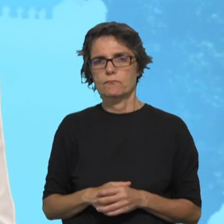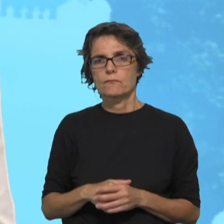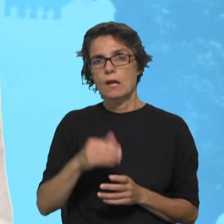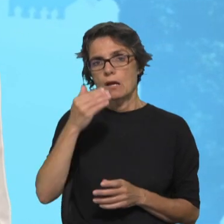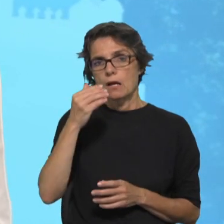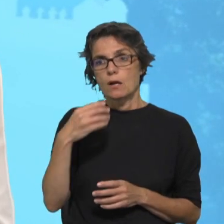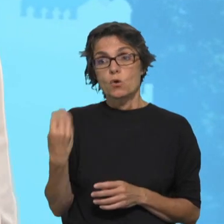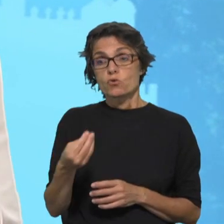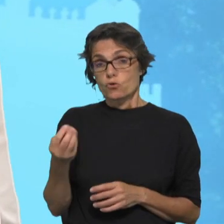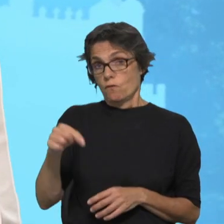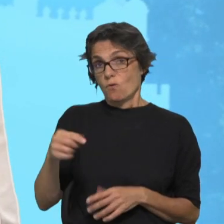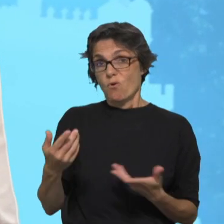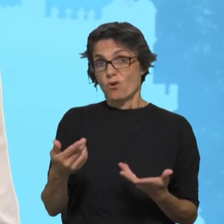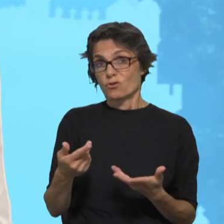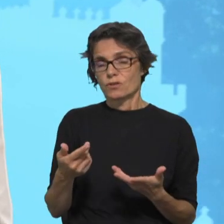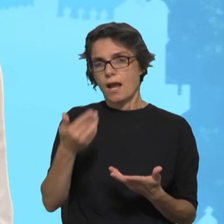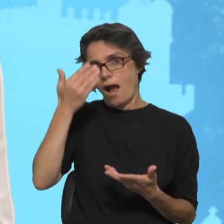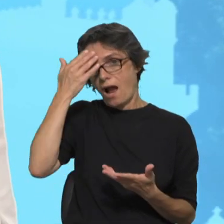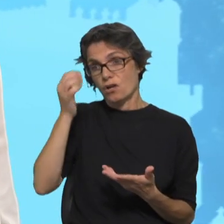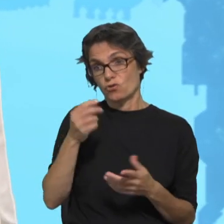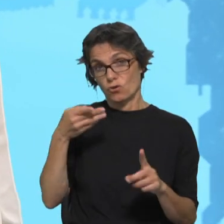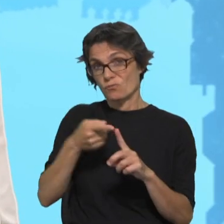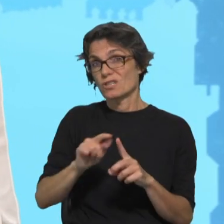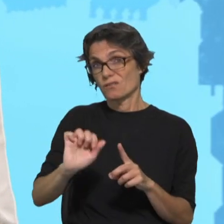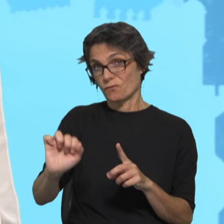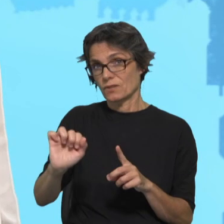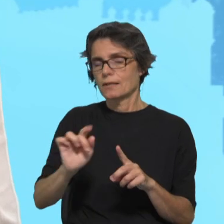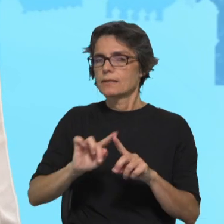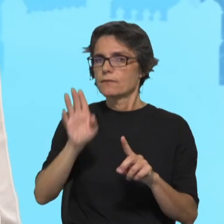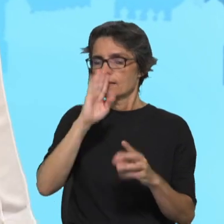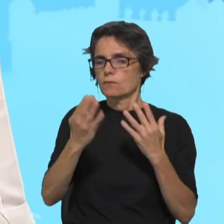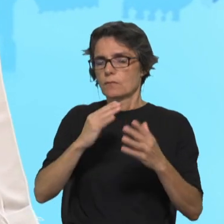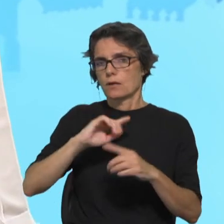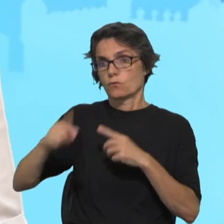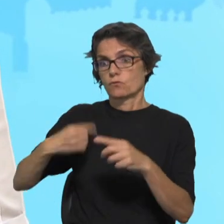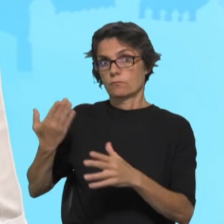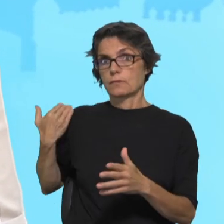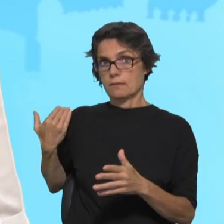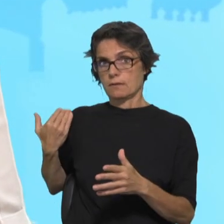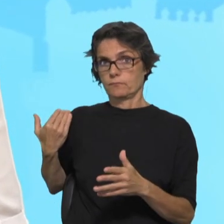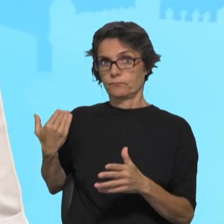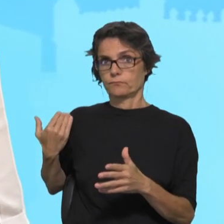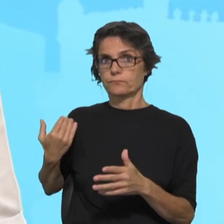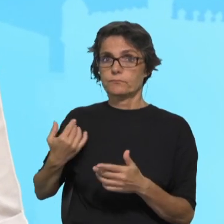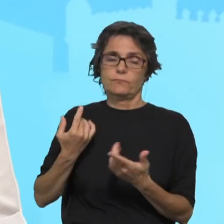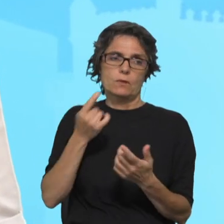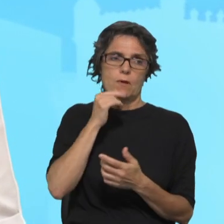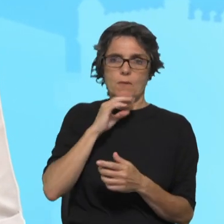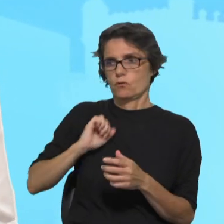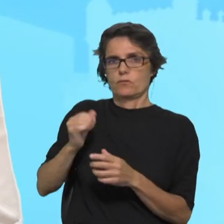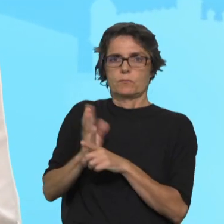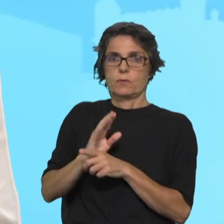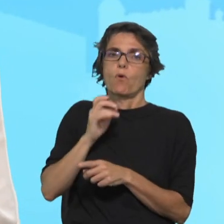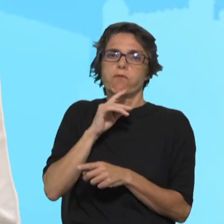bocadinho objetivos diferentes de gerações passadas, nomeadamente das gerações dos nossos pais, por exemplo, ou